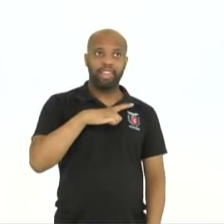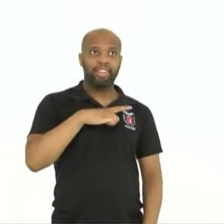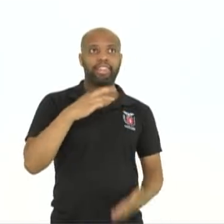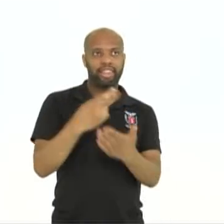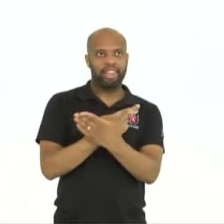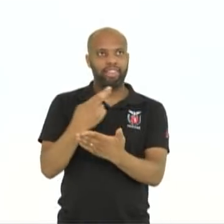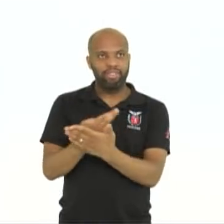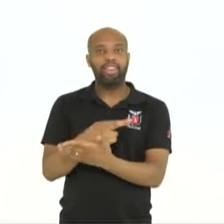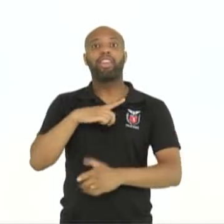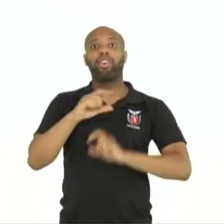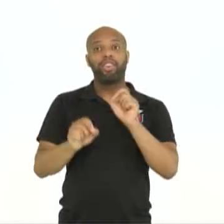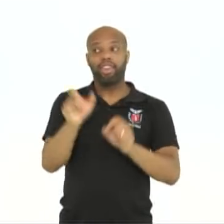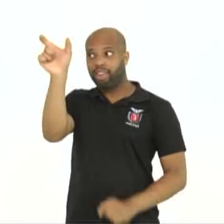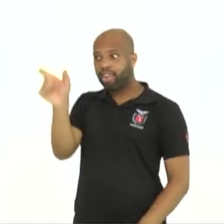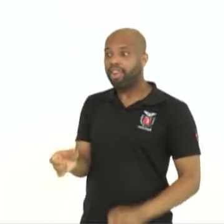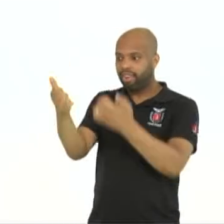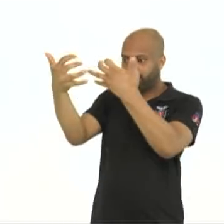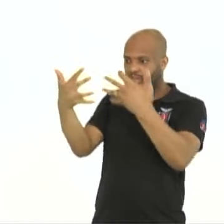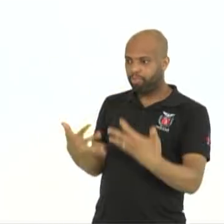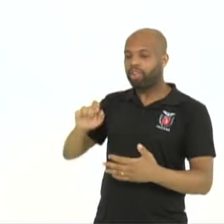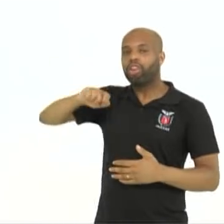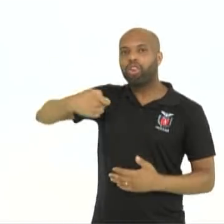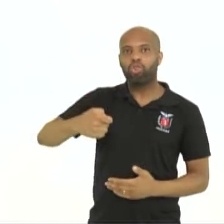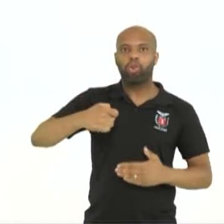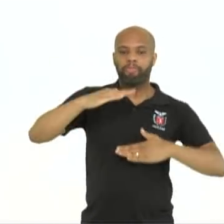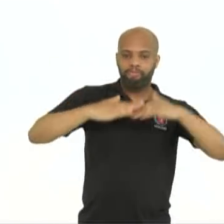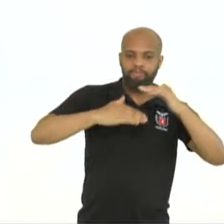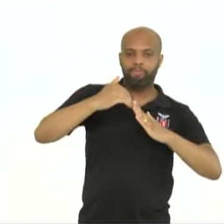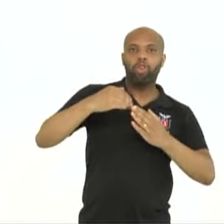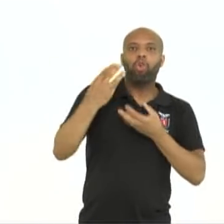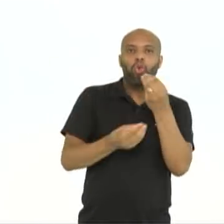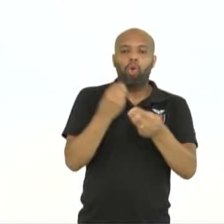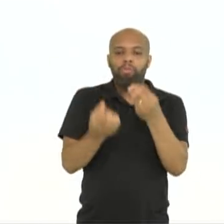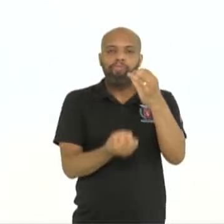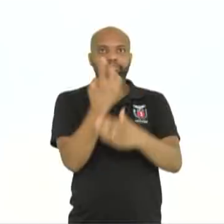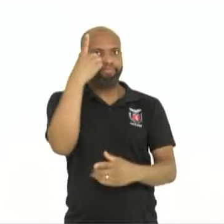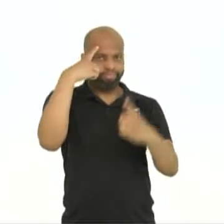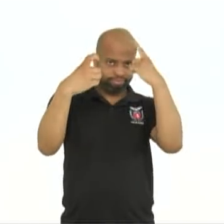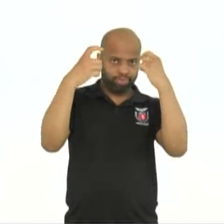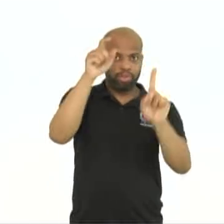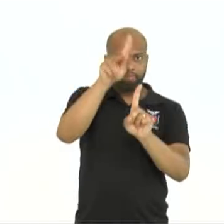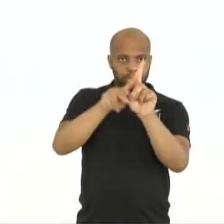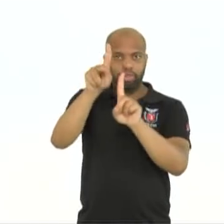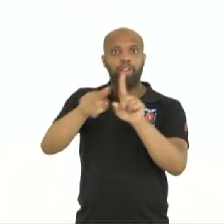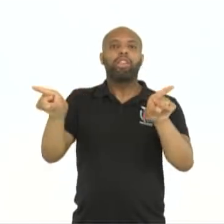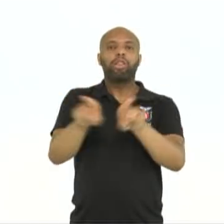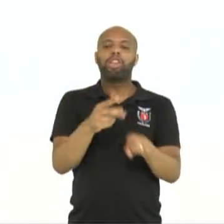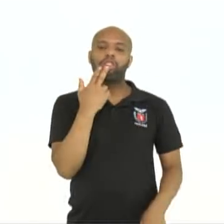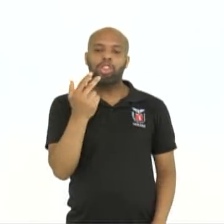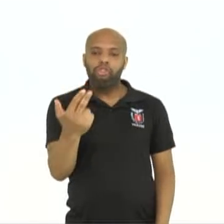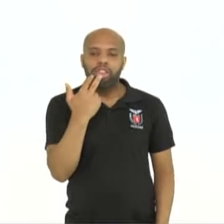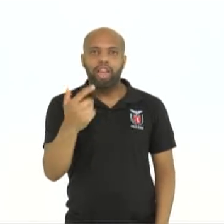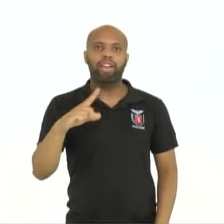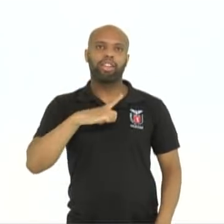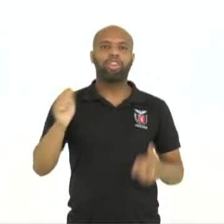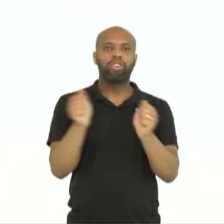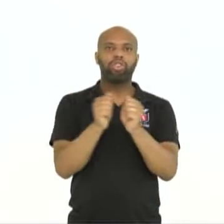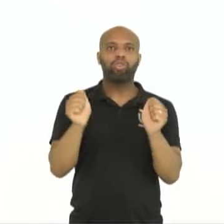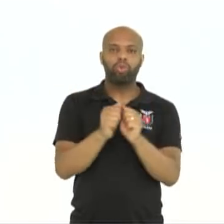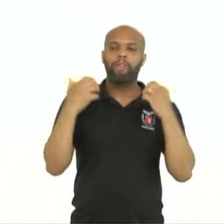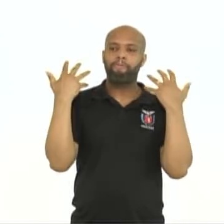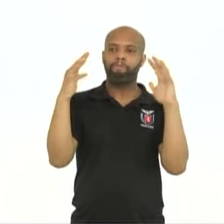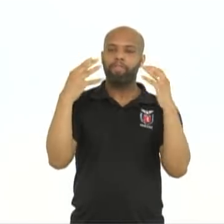autor conta sobre a sua carreira, a criação do personagem e as novidades que chegam junto com a